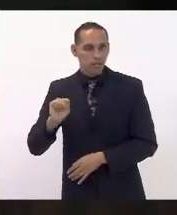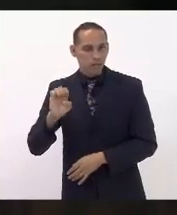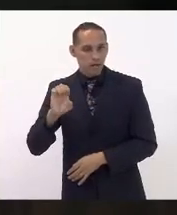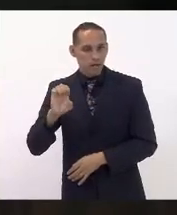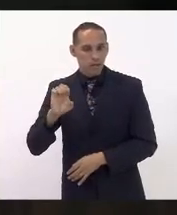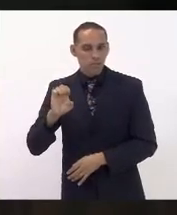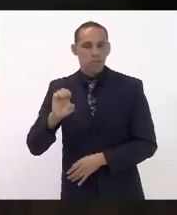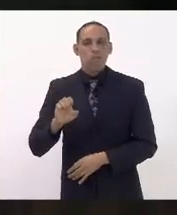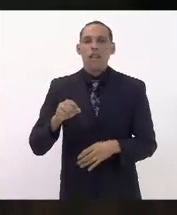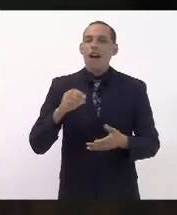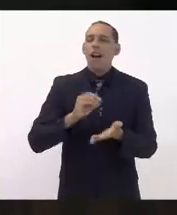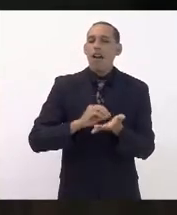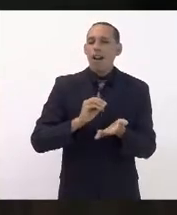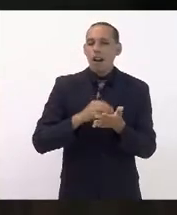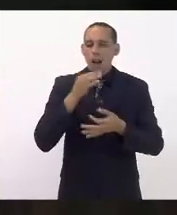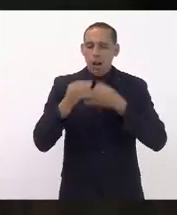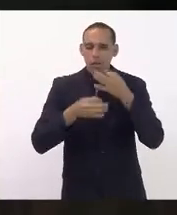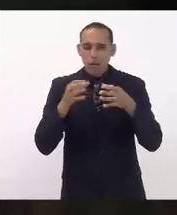Constituição e Justiça,